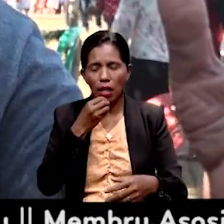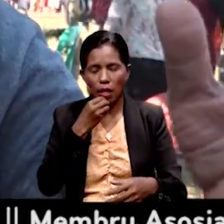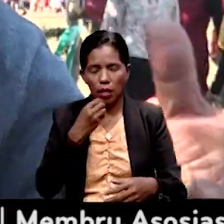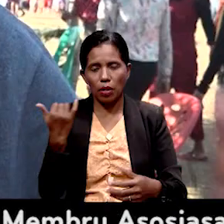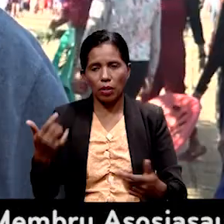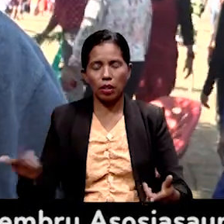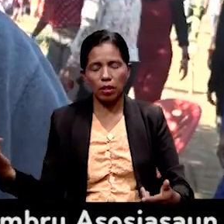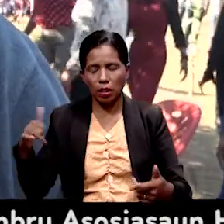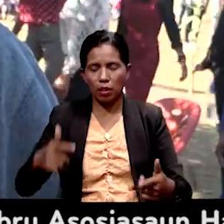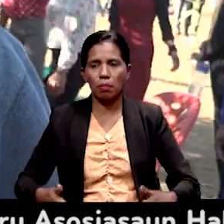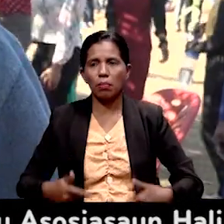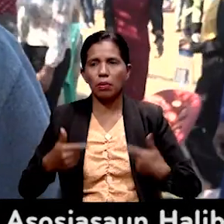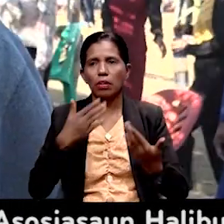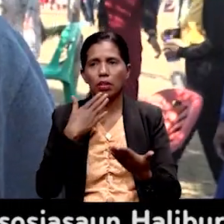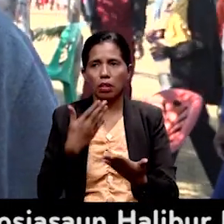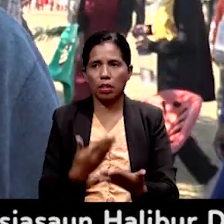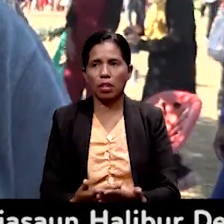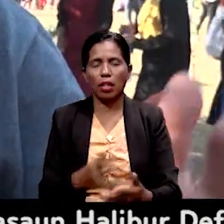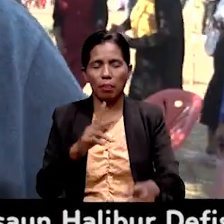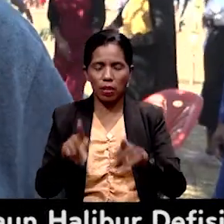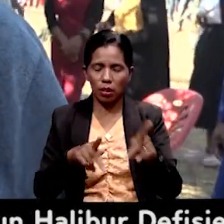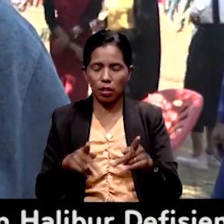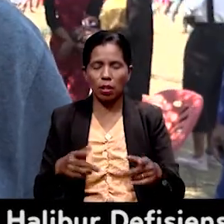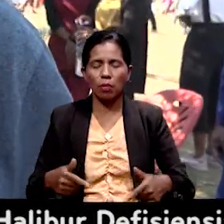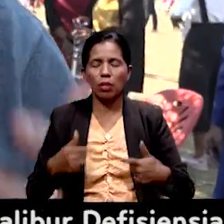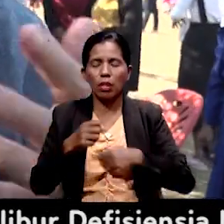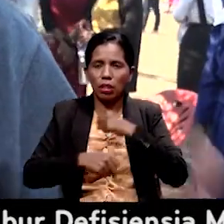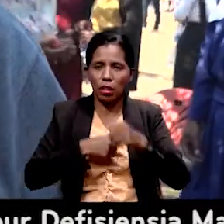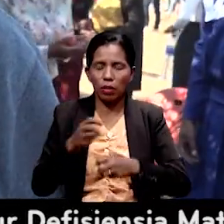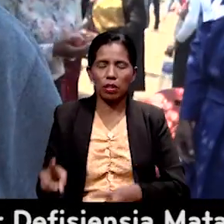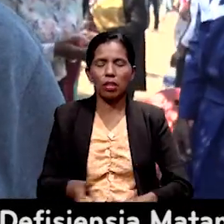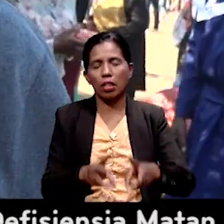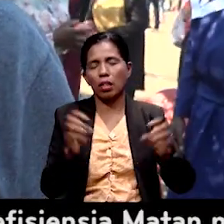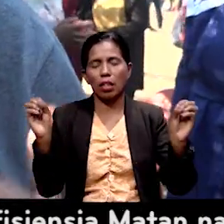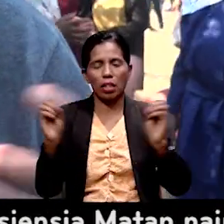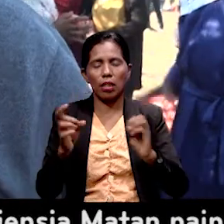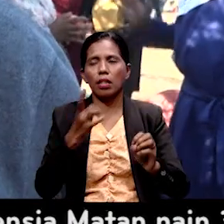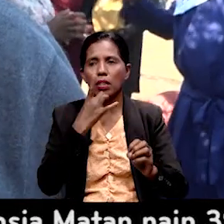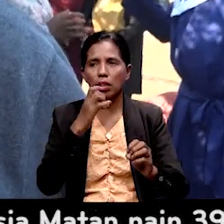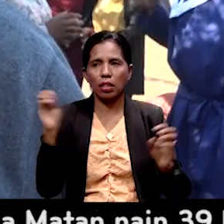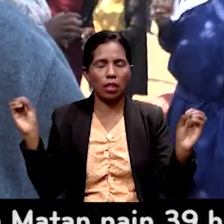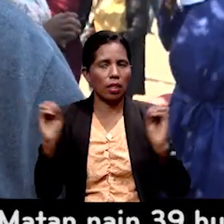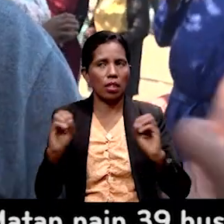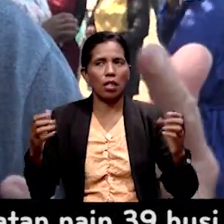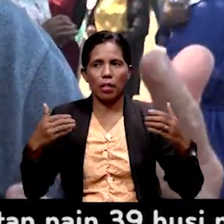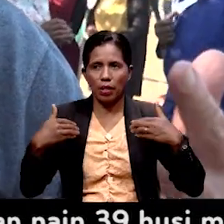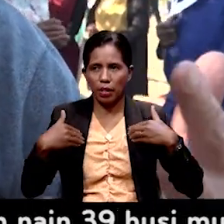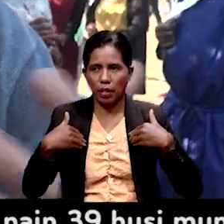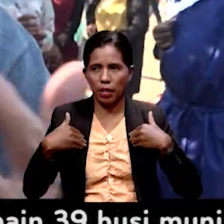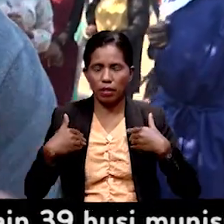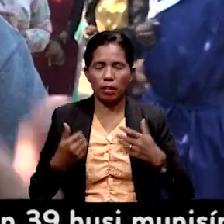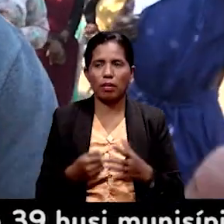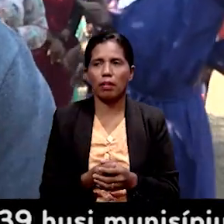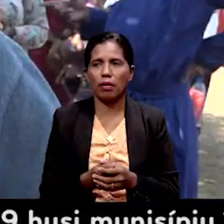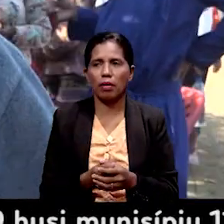dia i wai muri sira se ia ki agalara estrada la ia eletricidade la ia rede